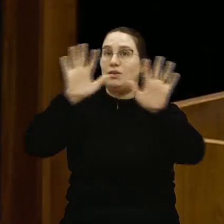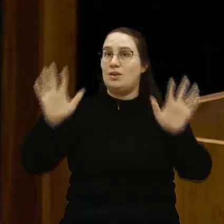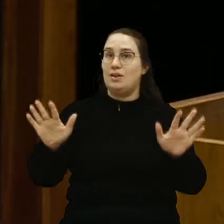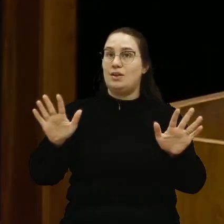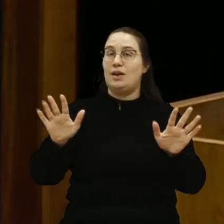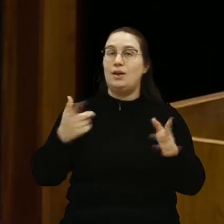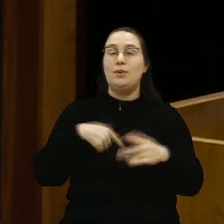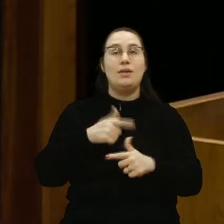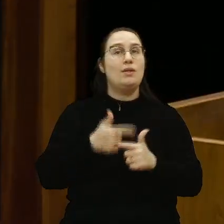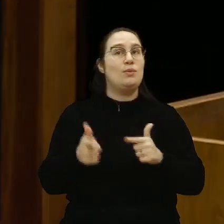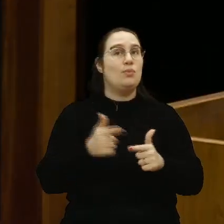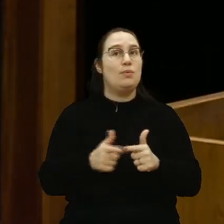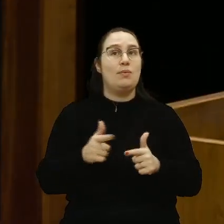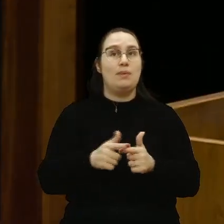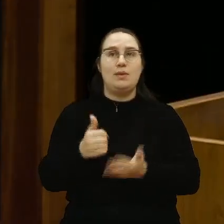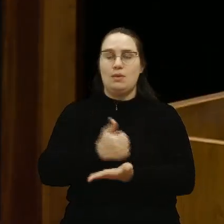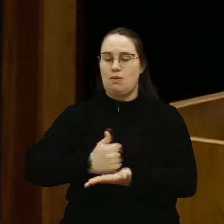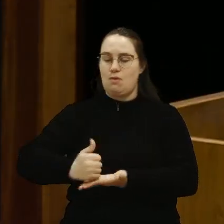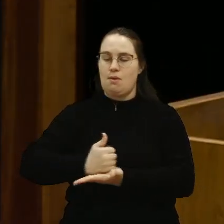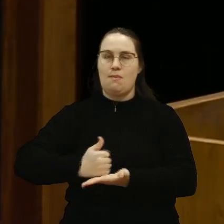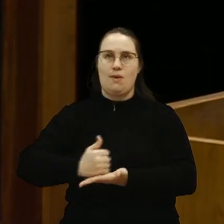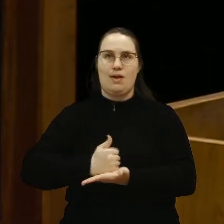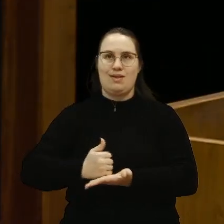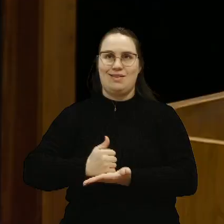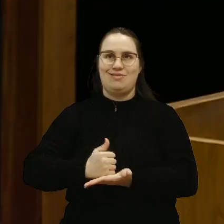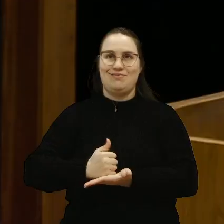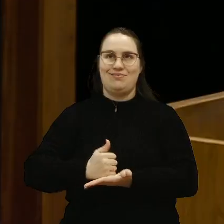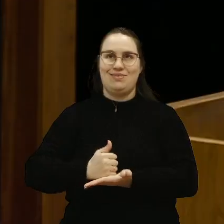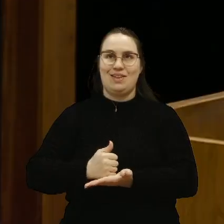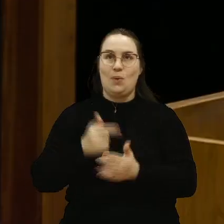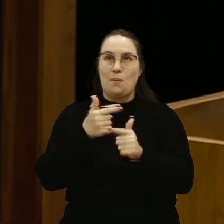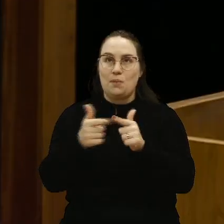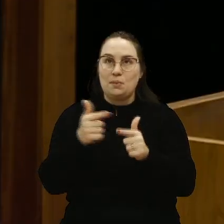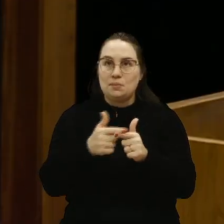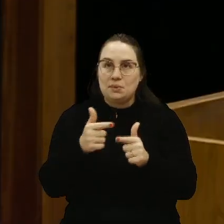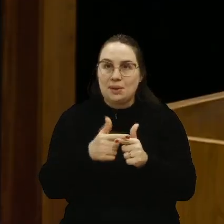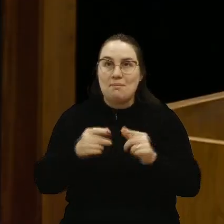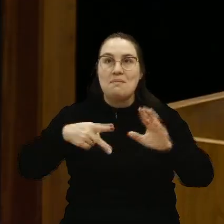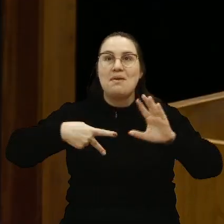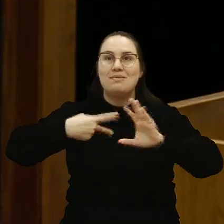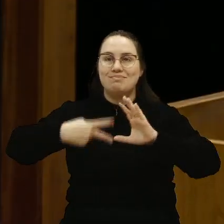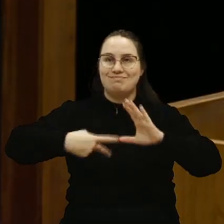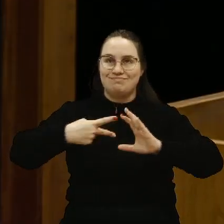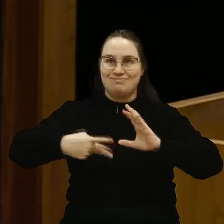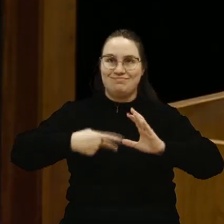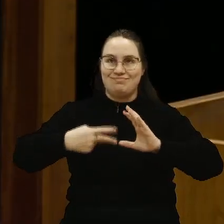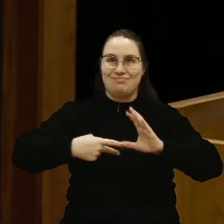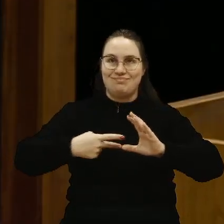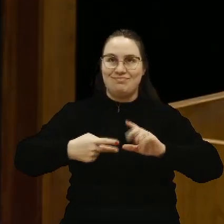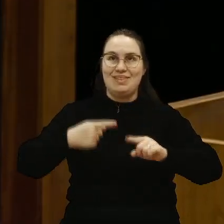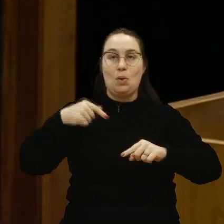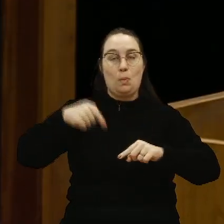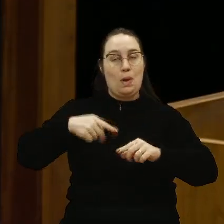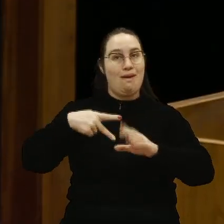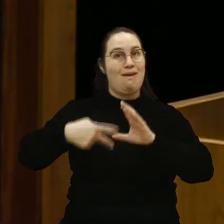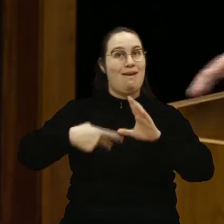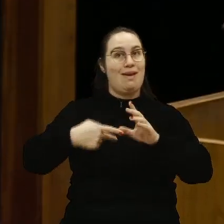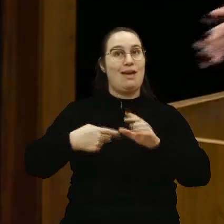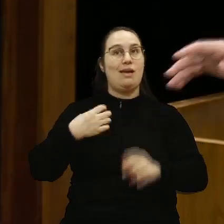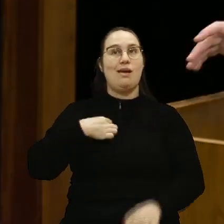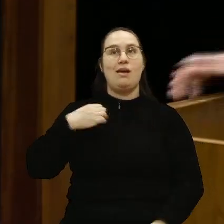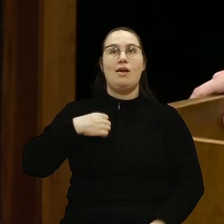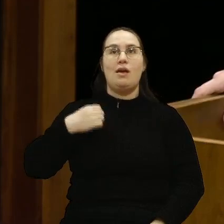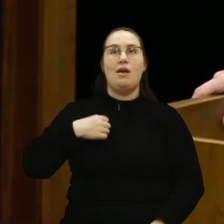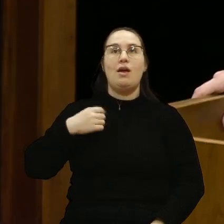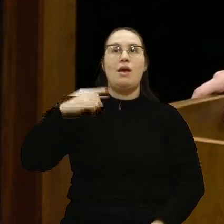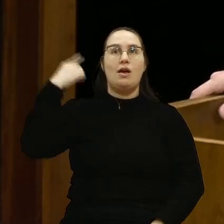esse problema não é com a base ou com a oposição. Esse problema é com a Câmara de Vereadores. E se esse problema é com a Câmara de Vereadores, contem comigo